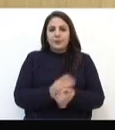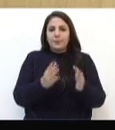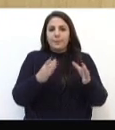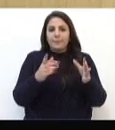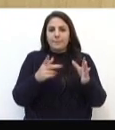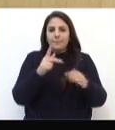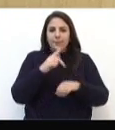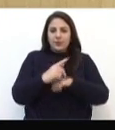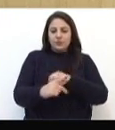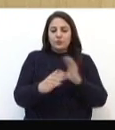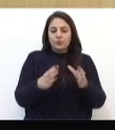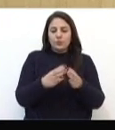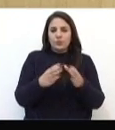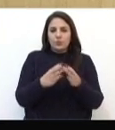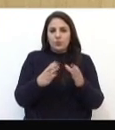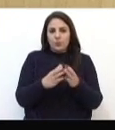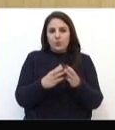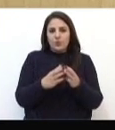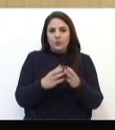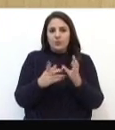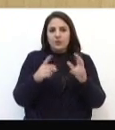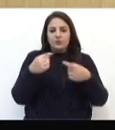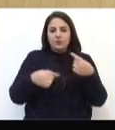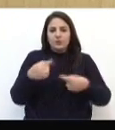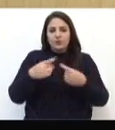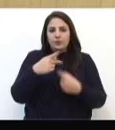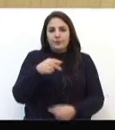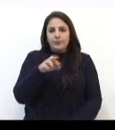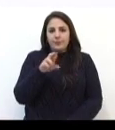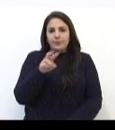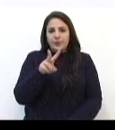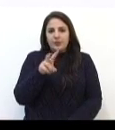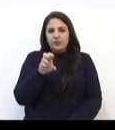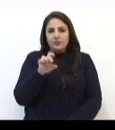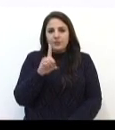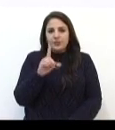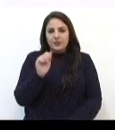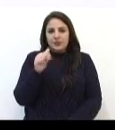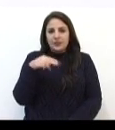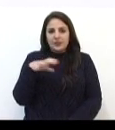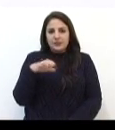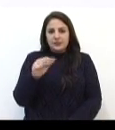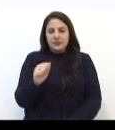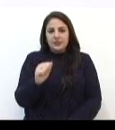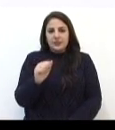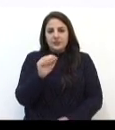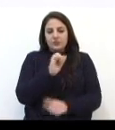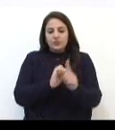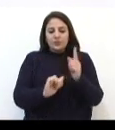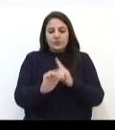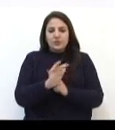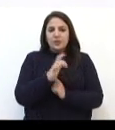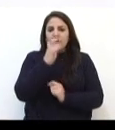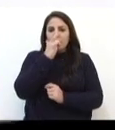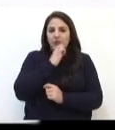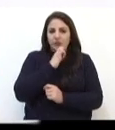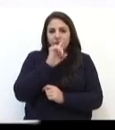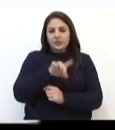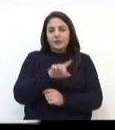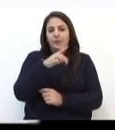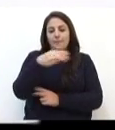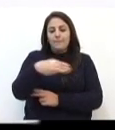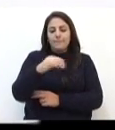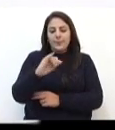criar grupo especial para debater a Previdência Social. De acordo com ele, o governo interino de Michel Temer